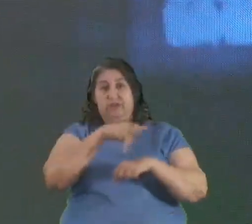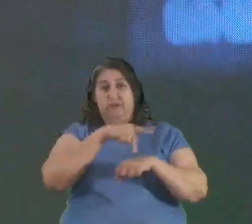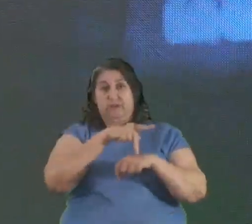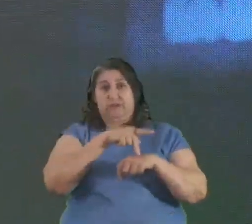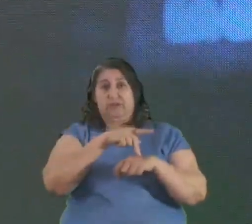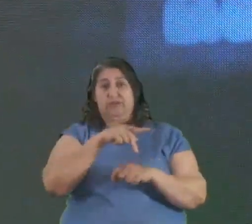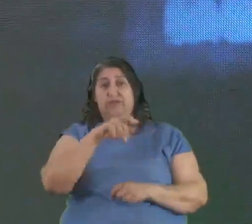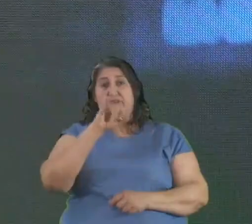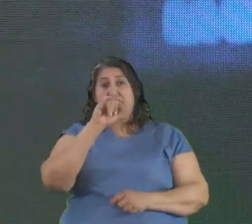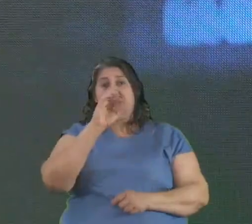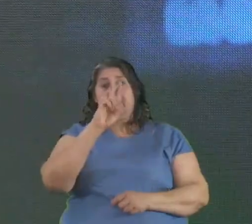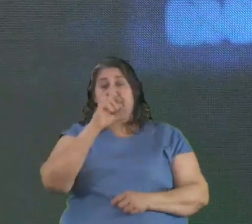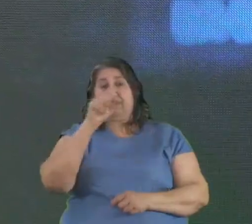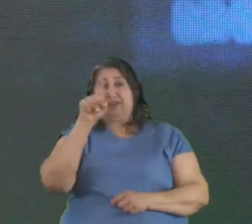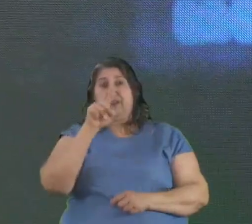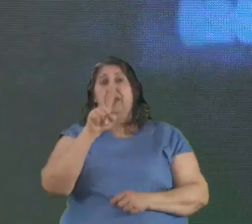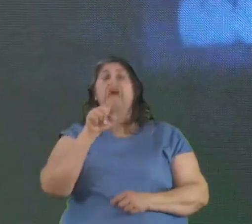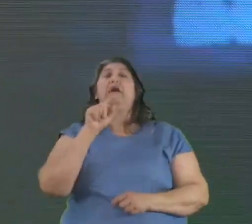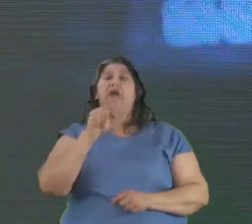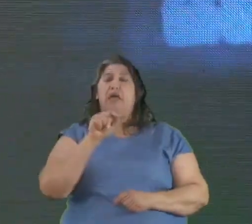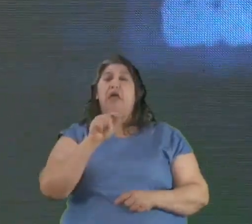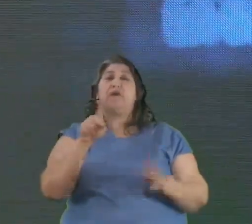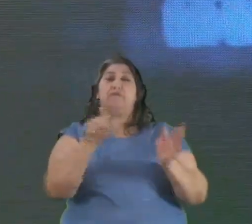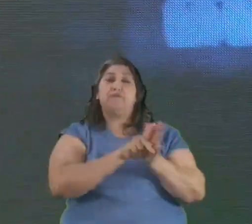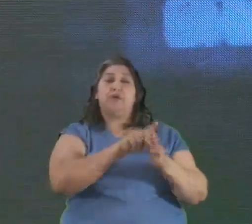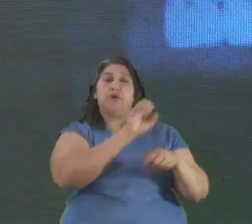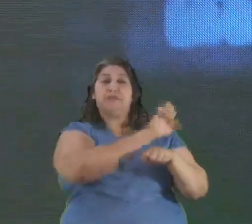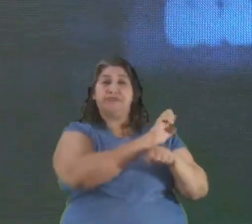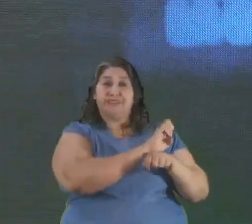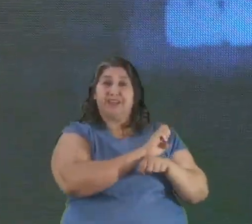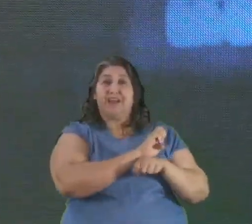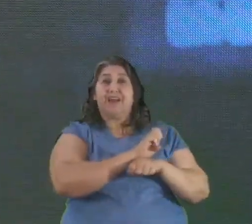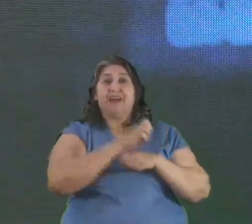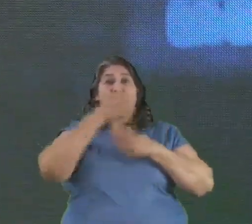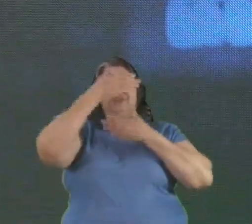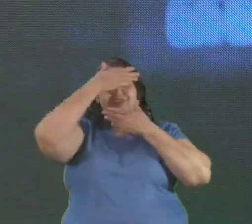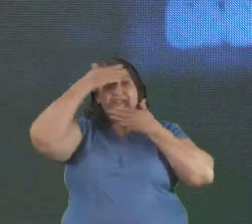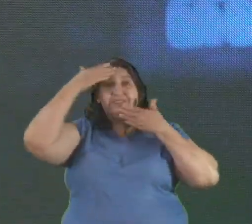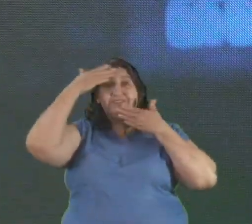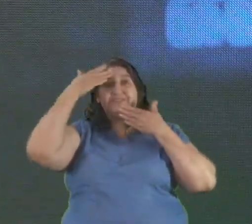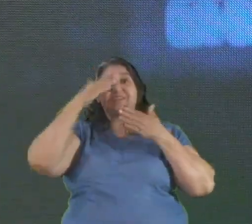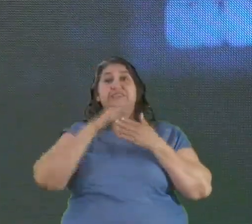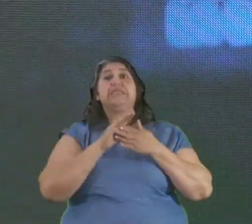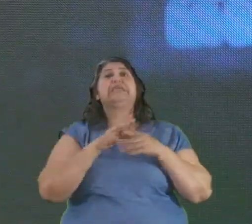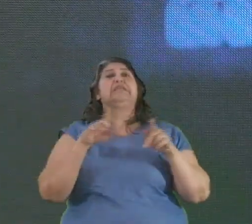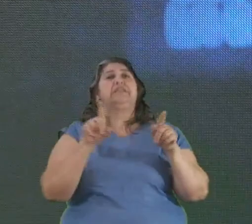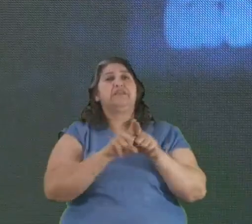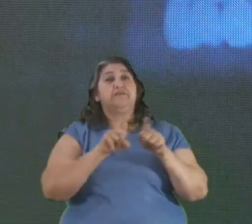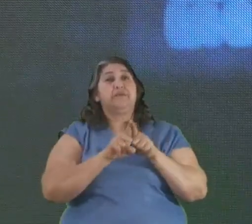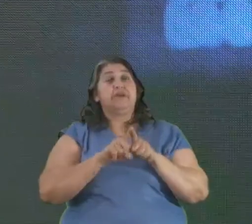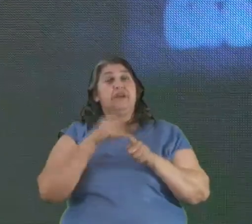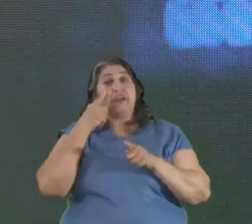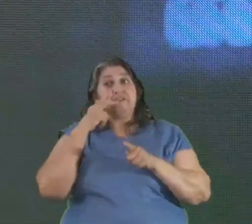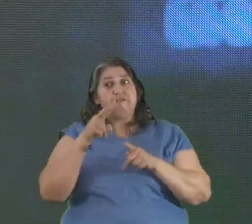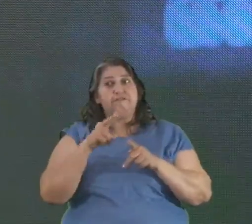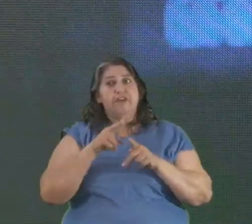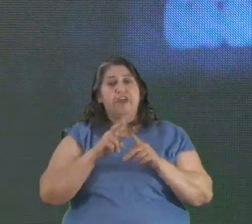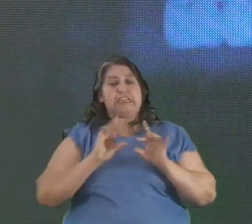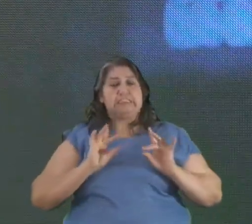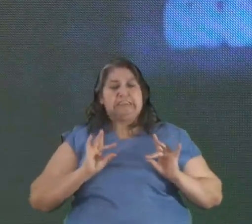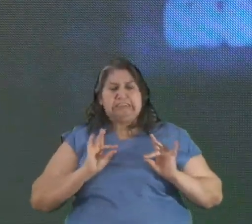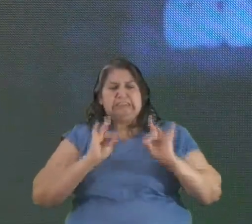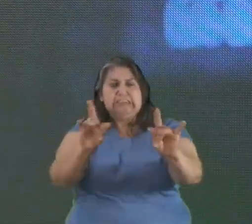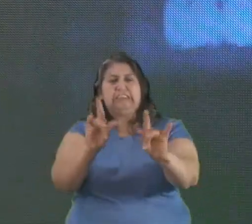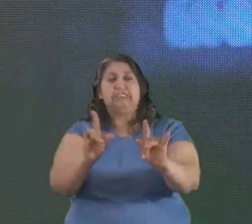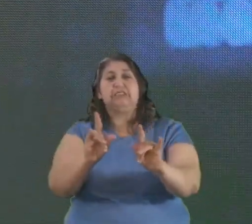Estado islâmico contrário a Israel, que quer ver o extermínio de Israel. E o